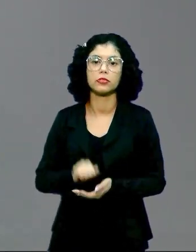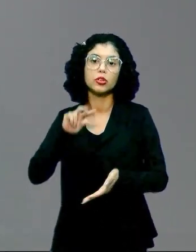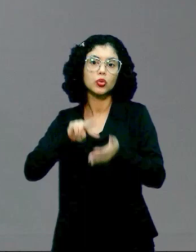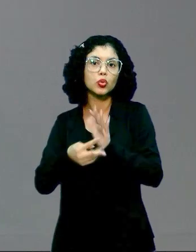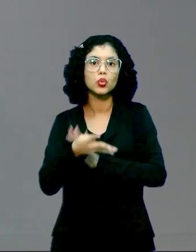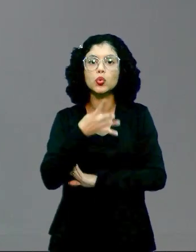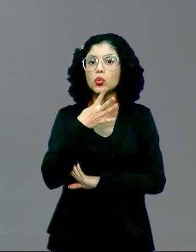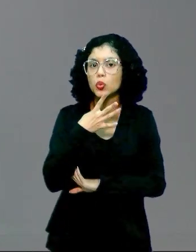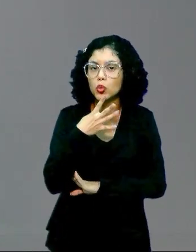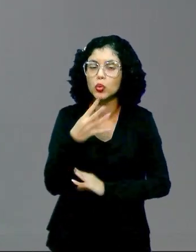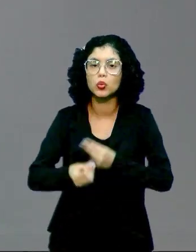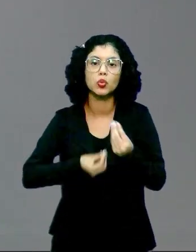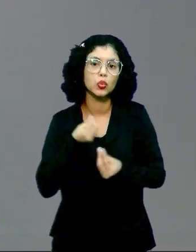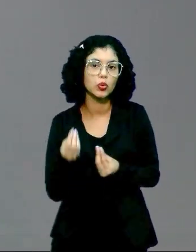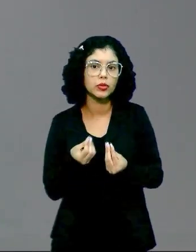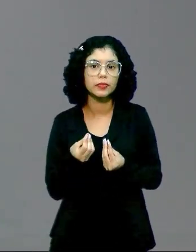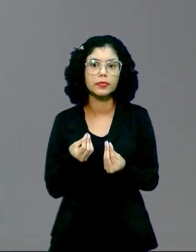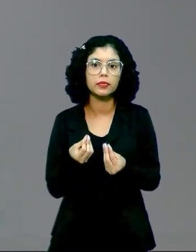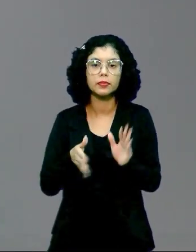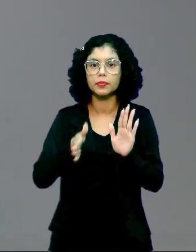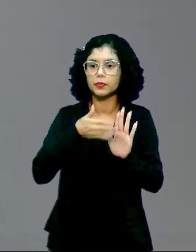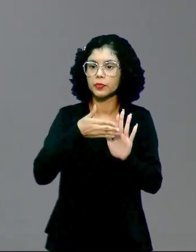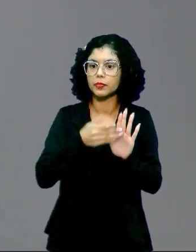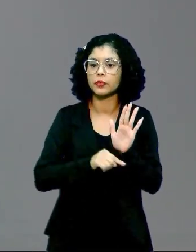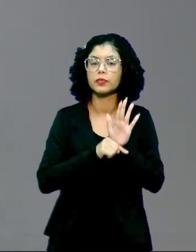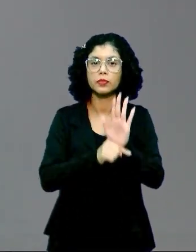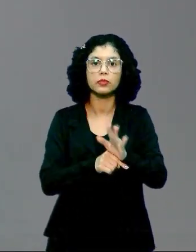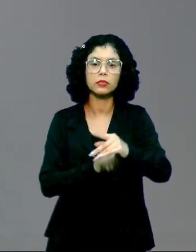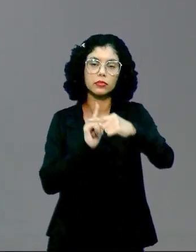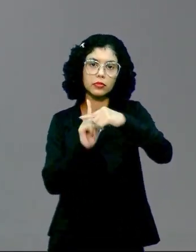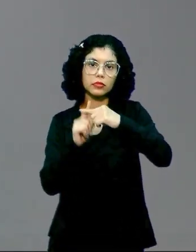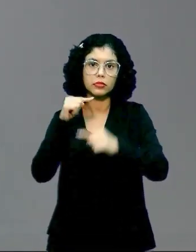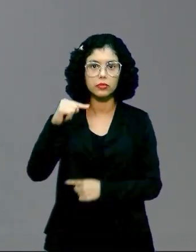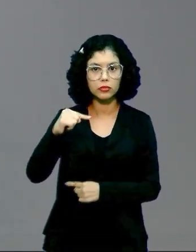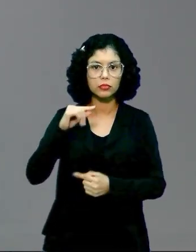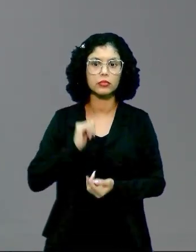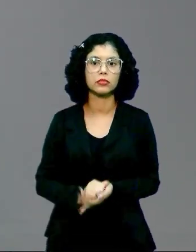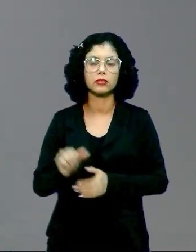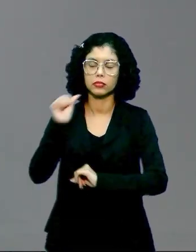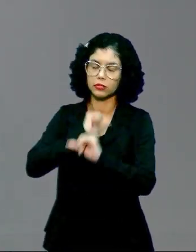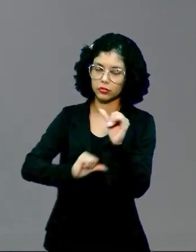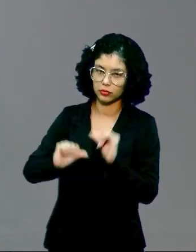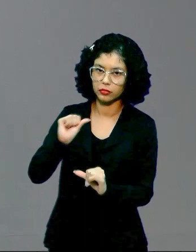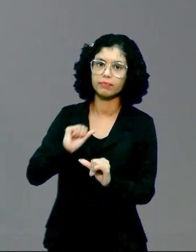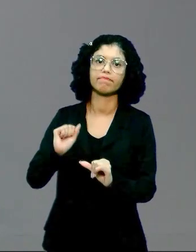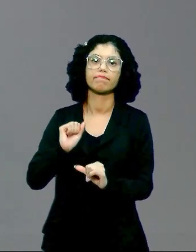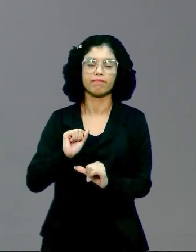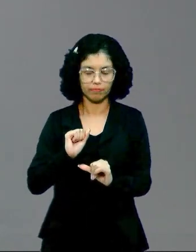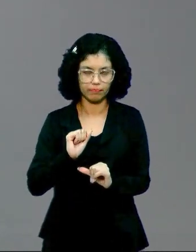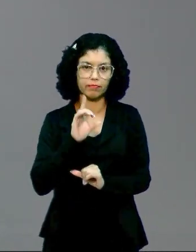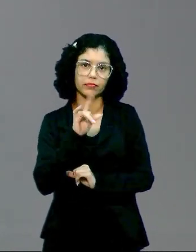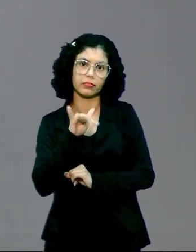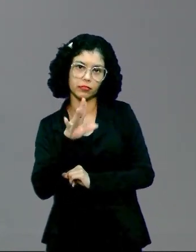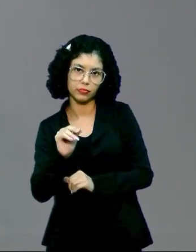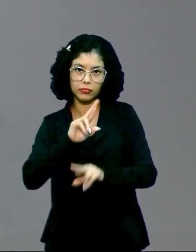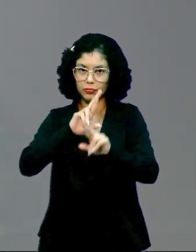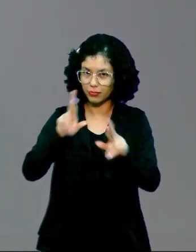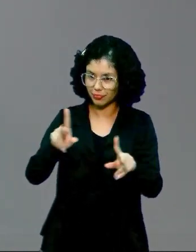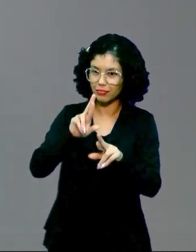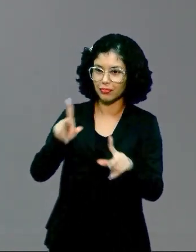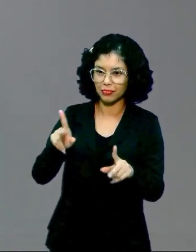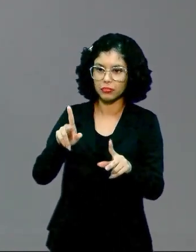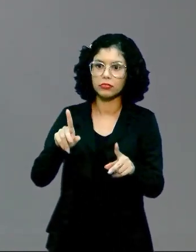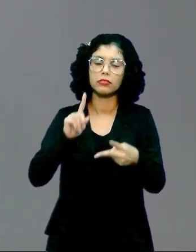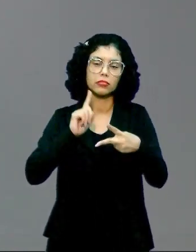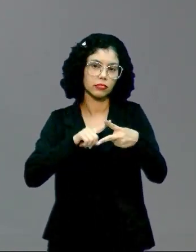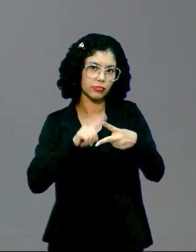ficou conhecido por comprovar a existência de cargas elétricas no átomo, contrariando então o modelo de Dalton. Lembrando que